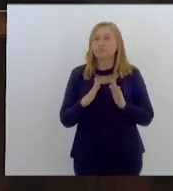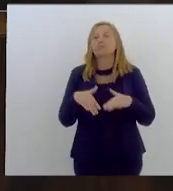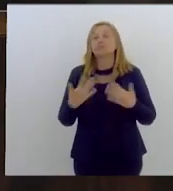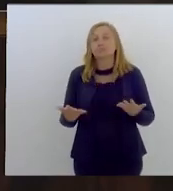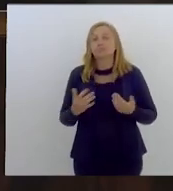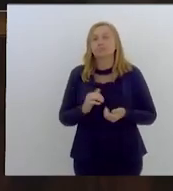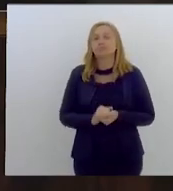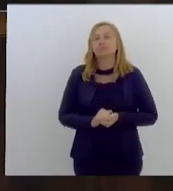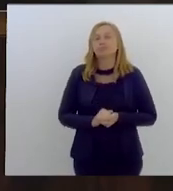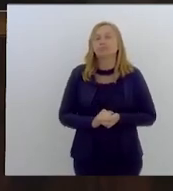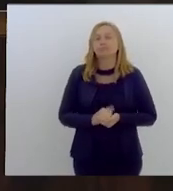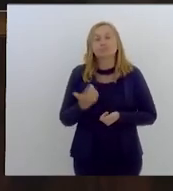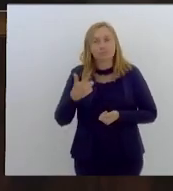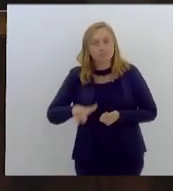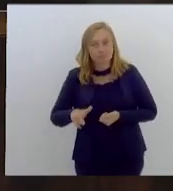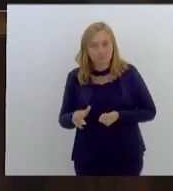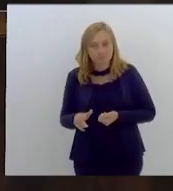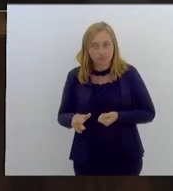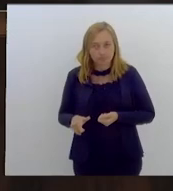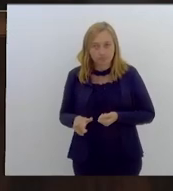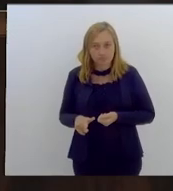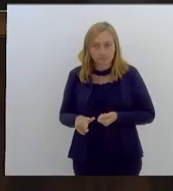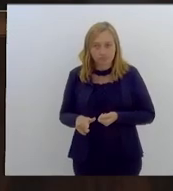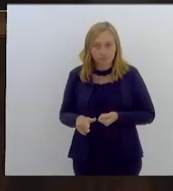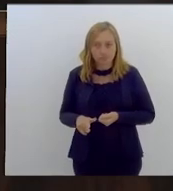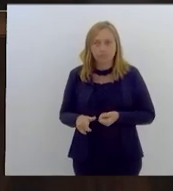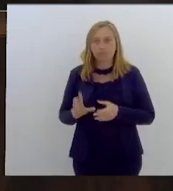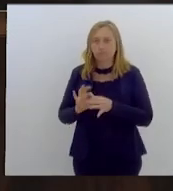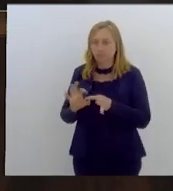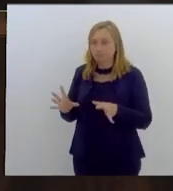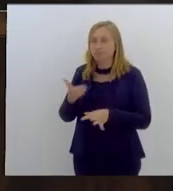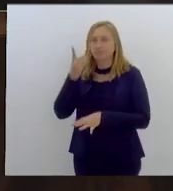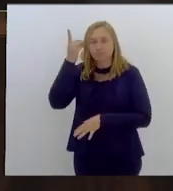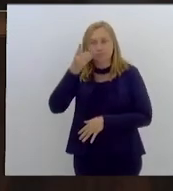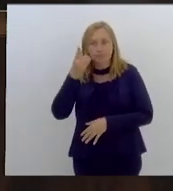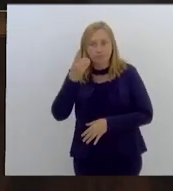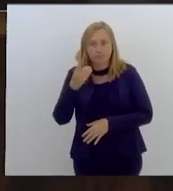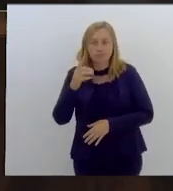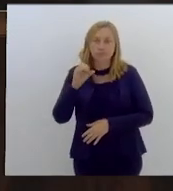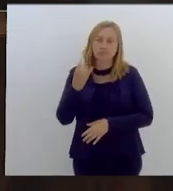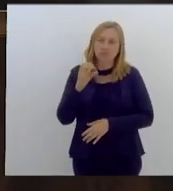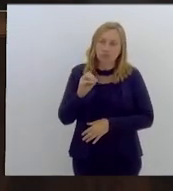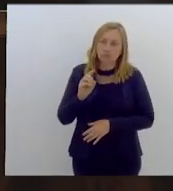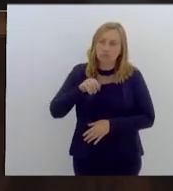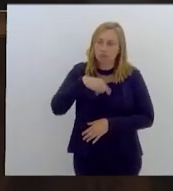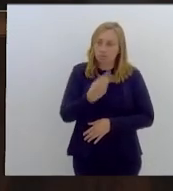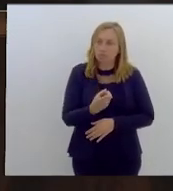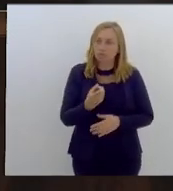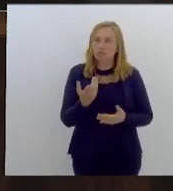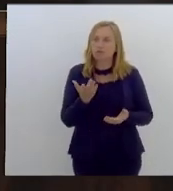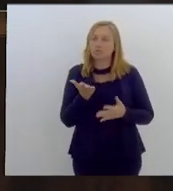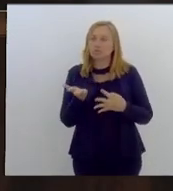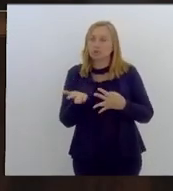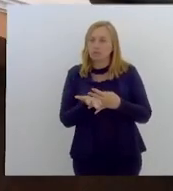Então, de novo, vou passar a palavra para o doutor Serginho e, em seguida, vou suspender os